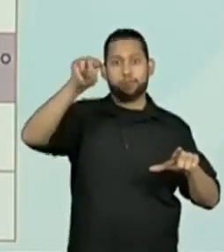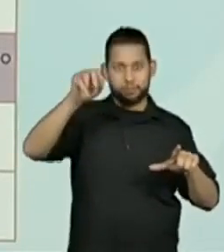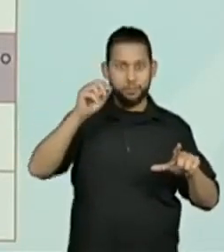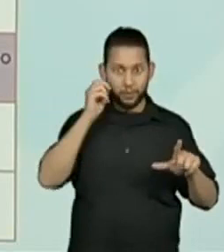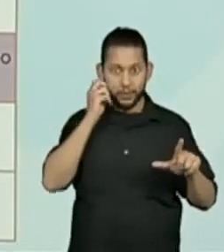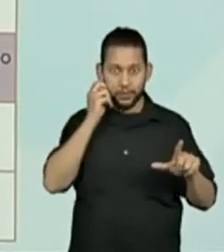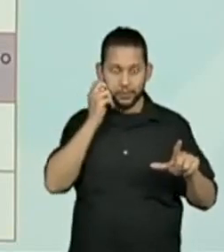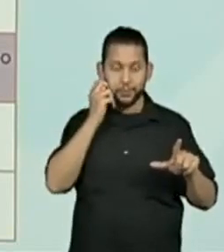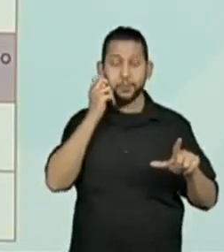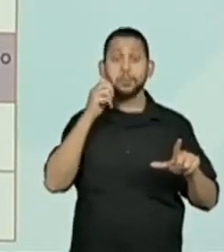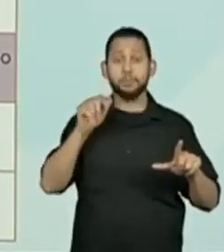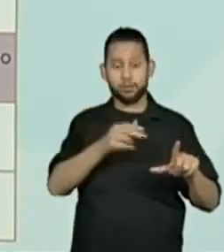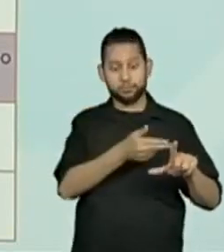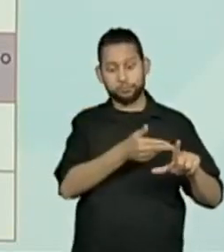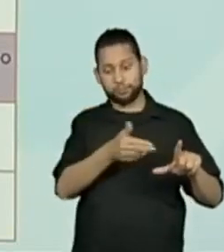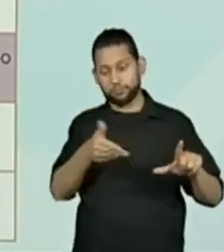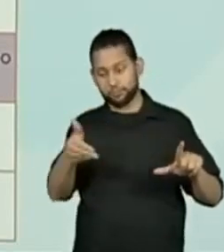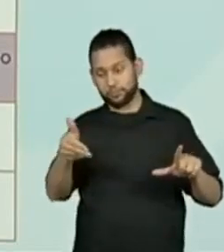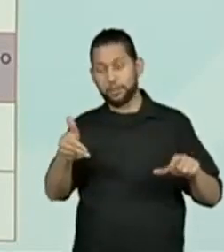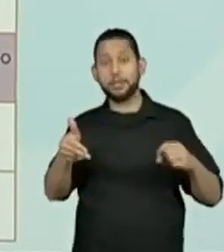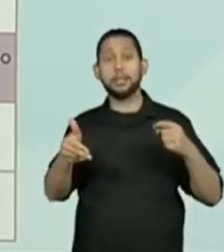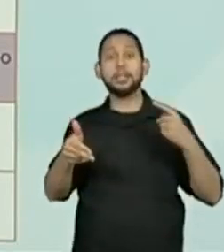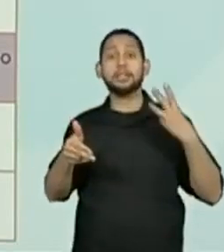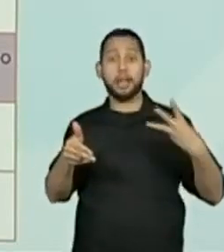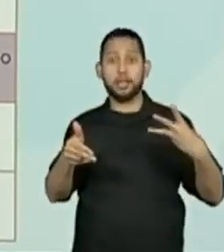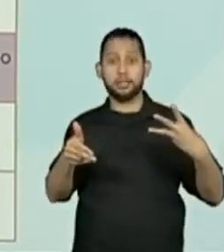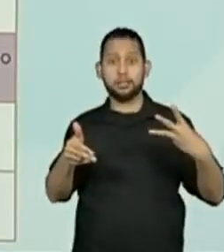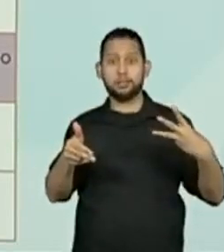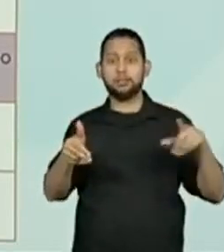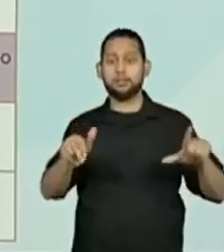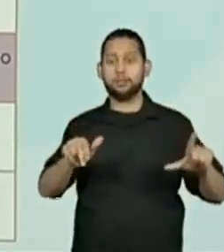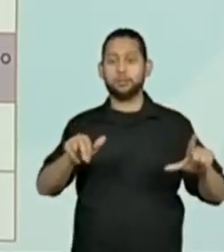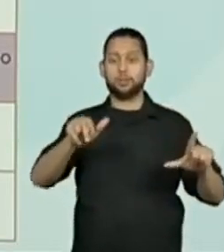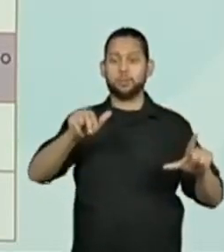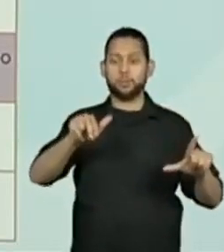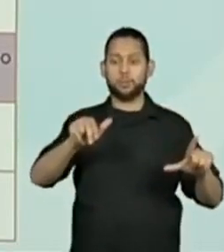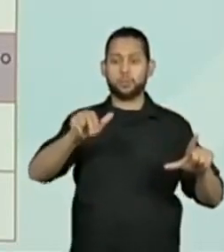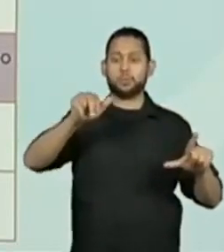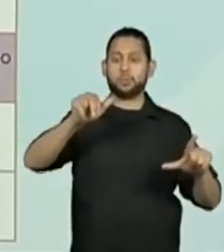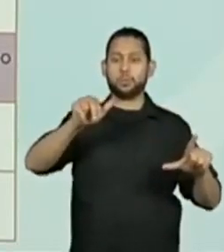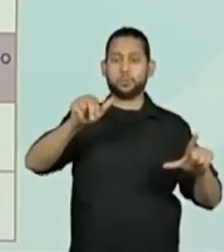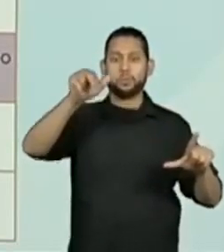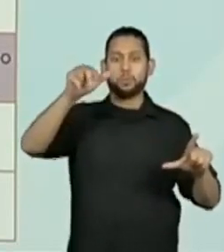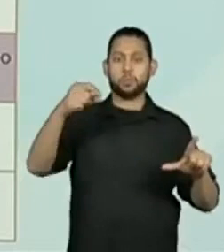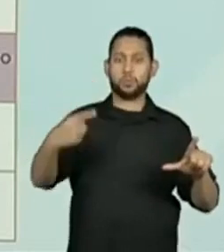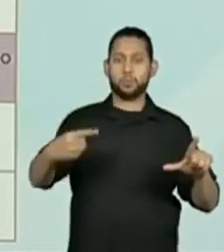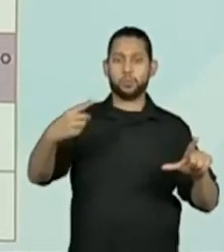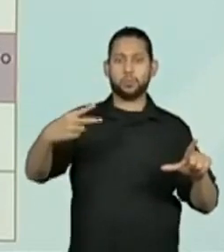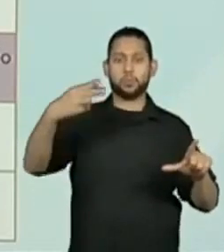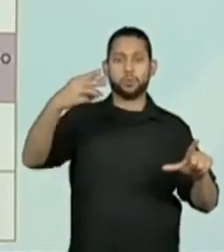graus à direita, ele vai andar mais 3 quadras, ok? 3 quadras.